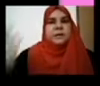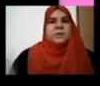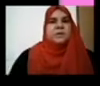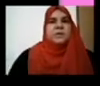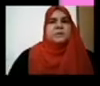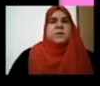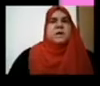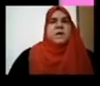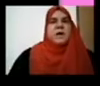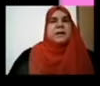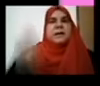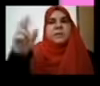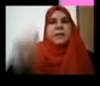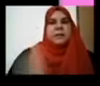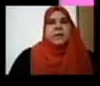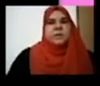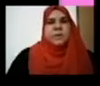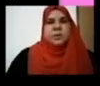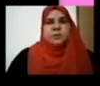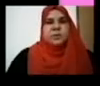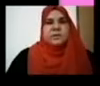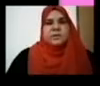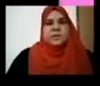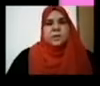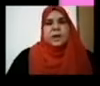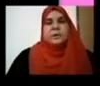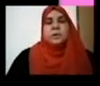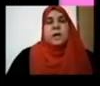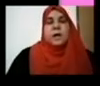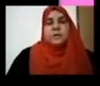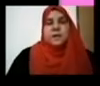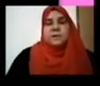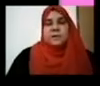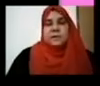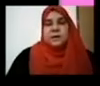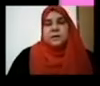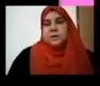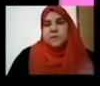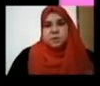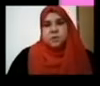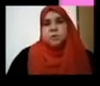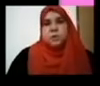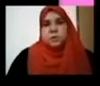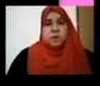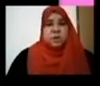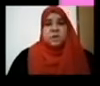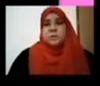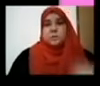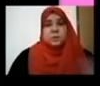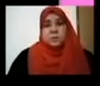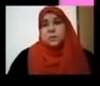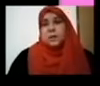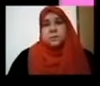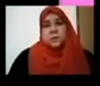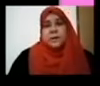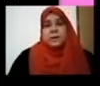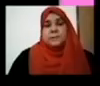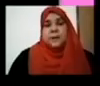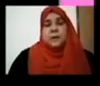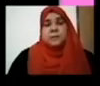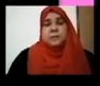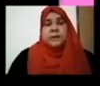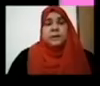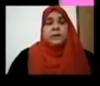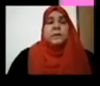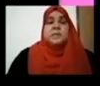quadrado, né? Que nós fizemos aquela regularidade partindo do 64. A diferença aqui é que ao invés de 8 eu coloquei x, poderia ter colocado n